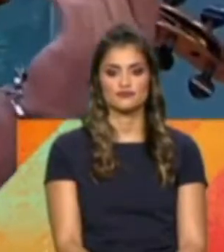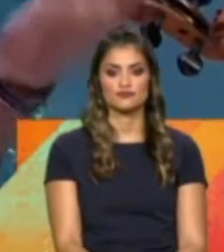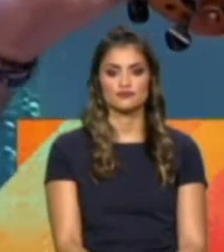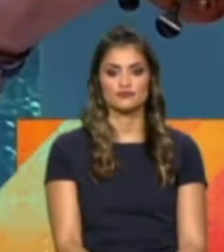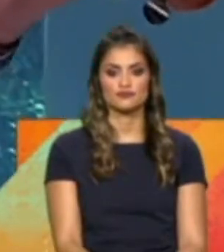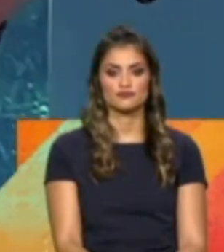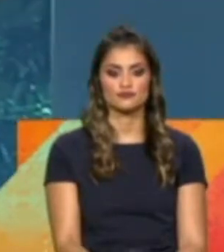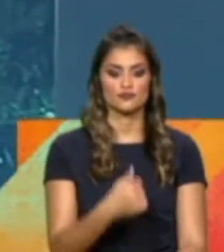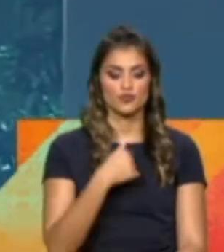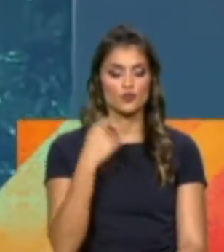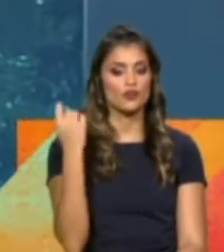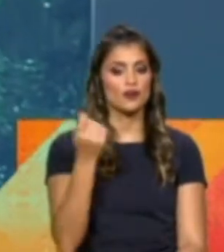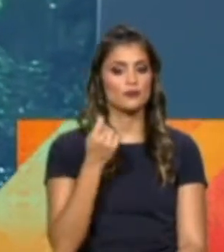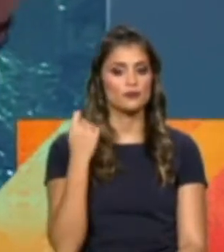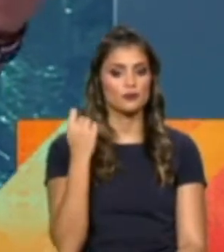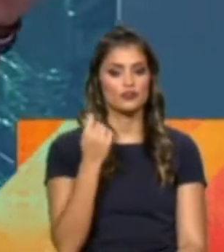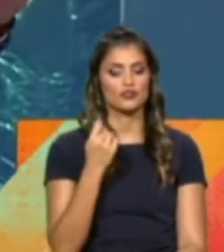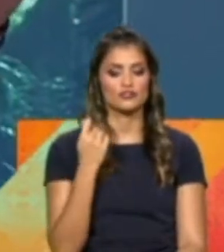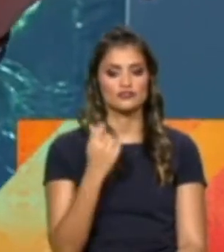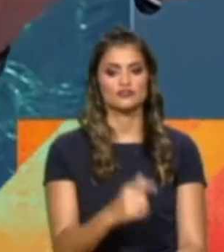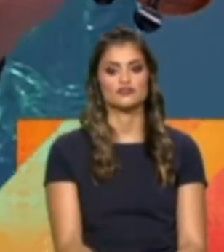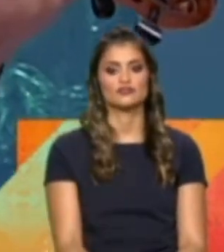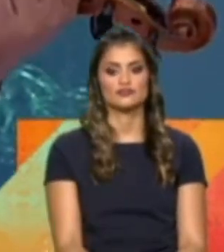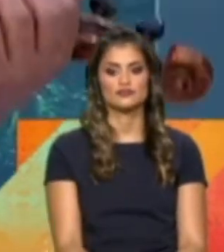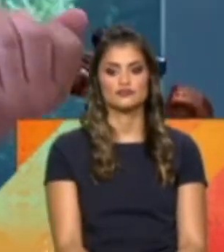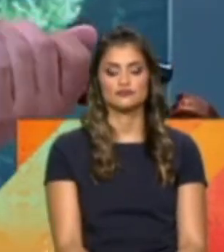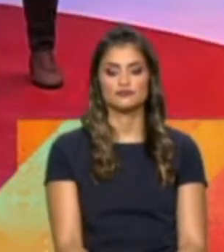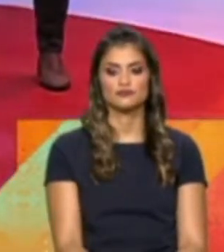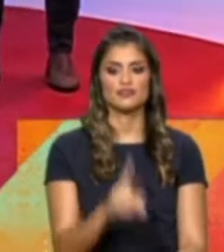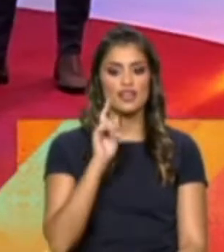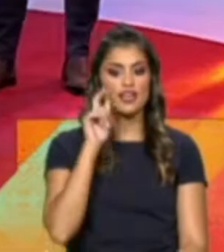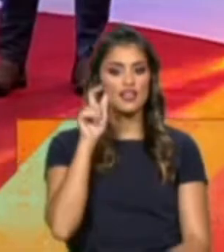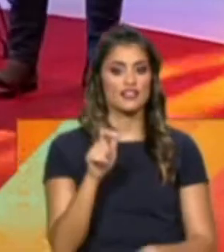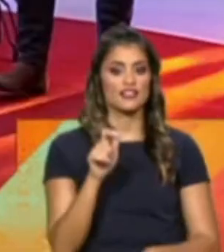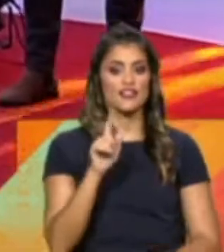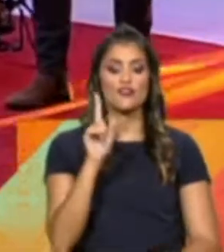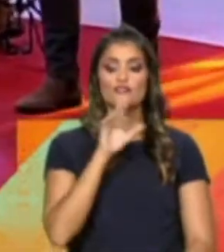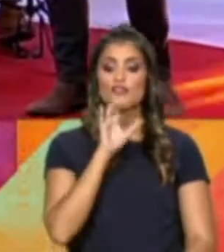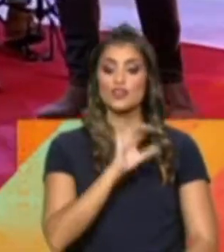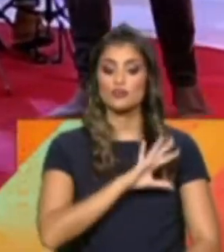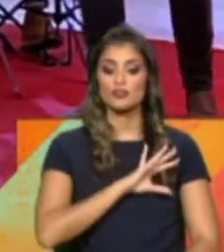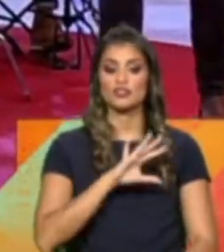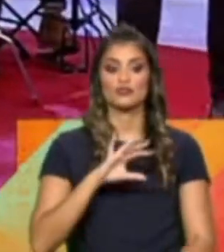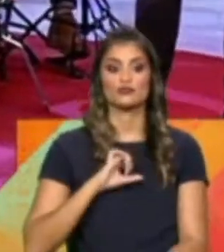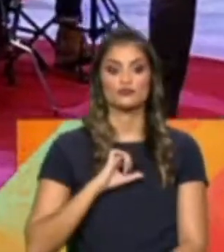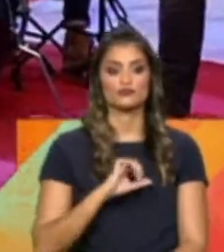oh. Eu sou cowboy, ela é filha do